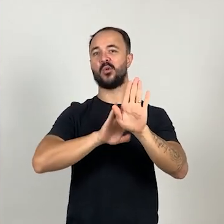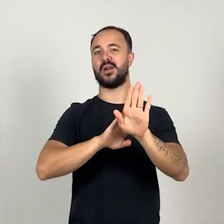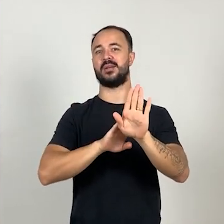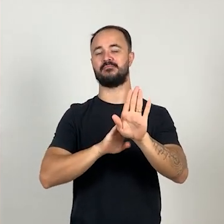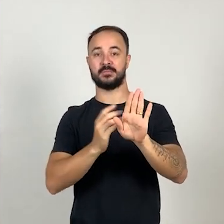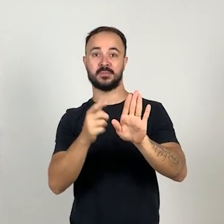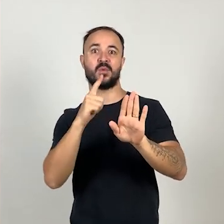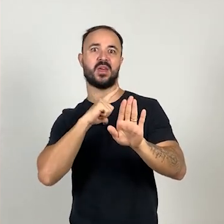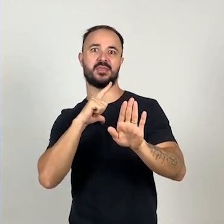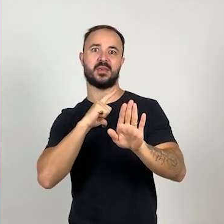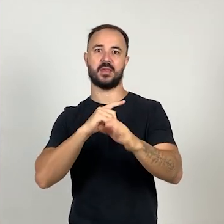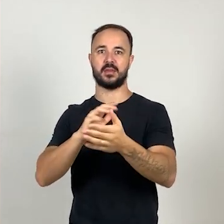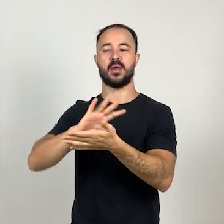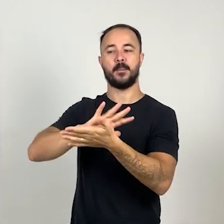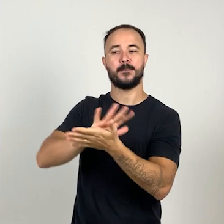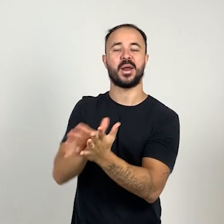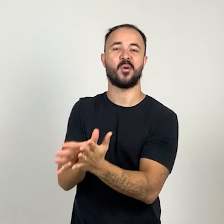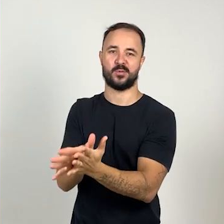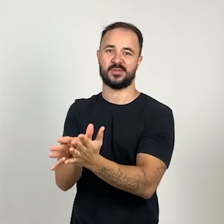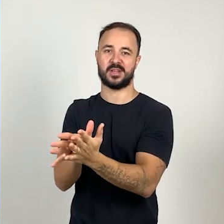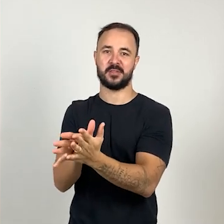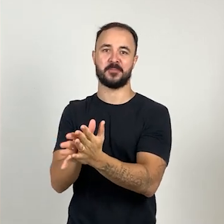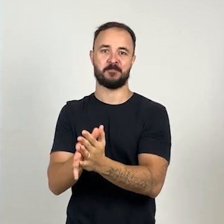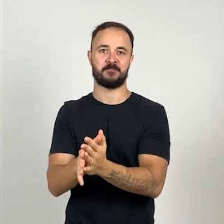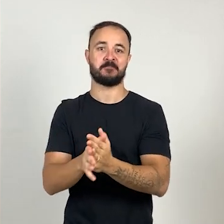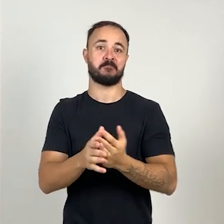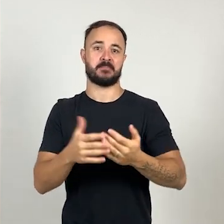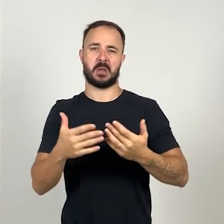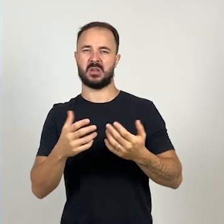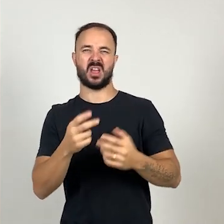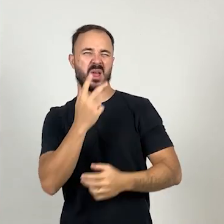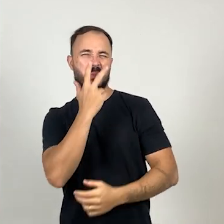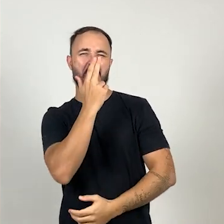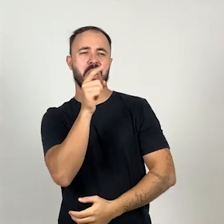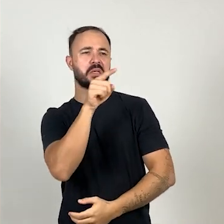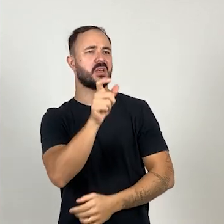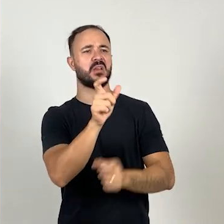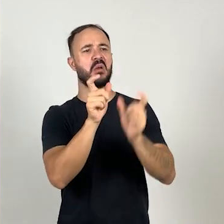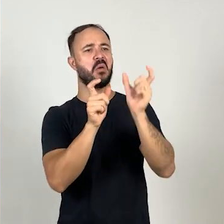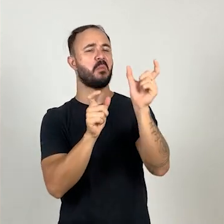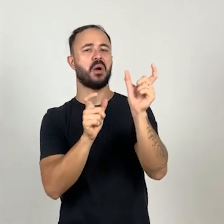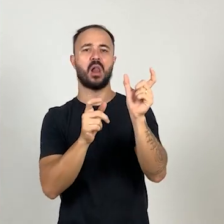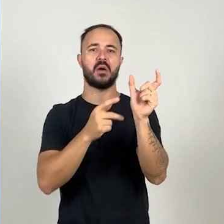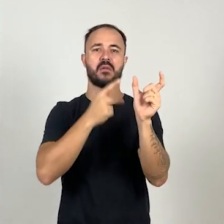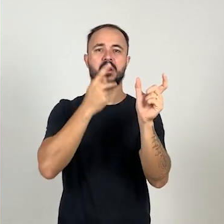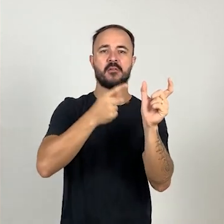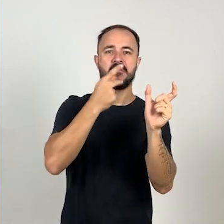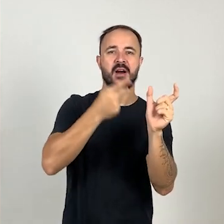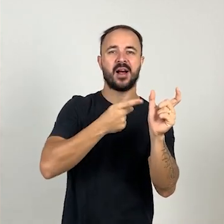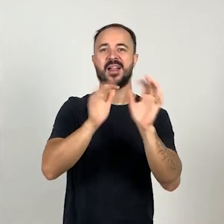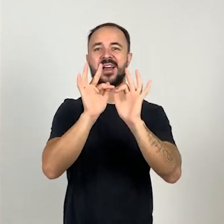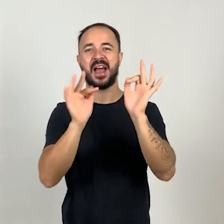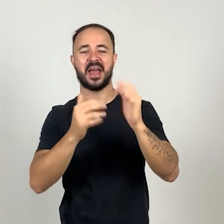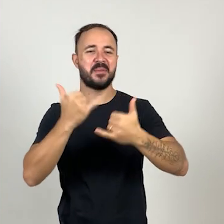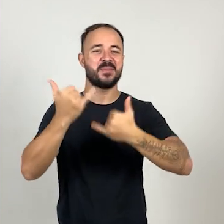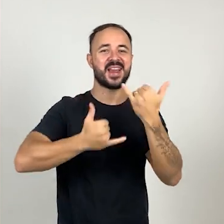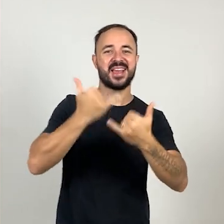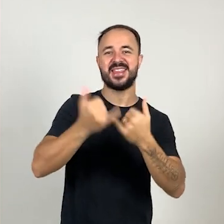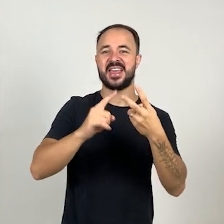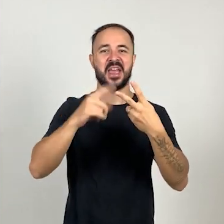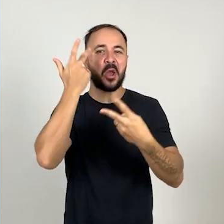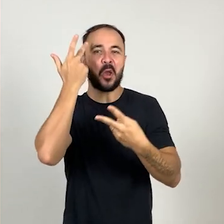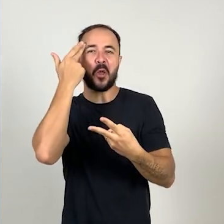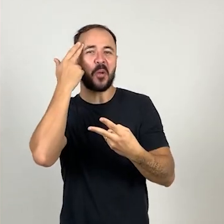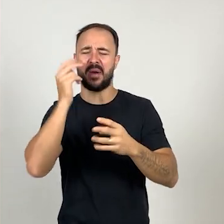mundo das pessoas. Essas expressões, aparentemente inofensivas, às vezes ditas em tons de brincadeira ou em